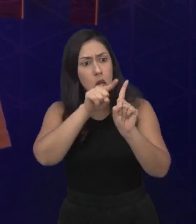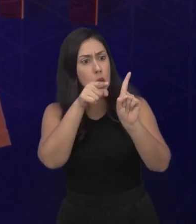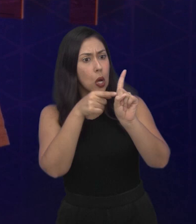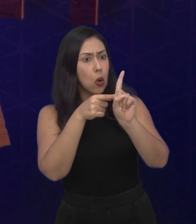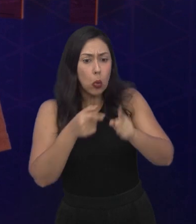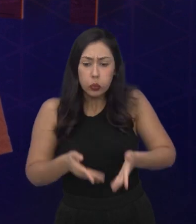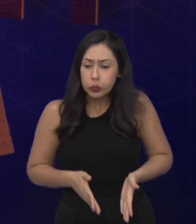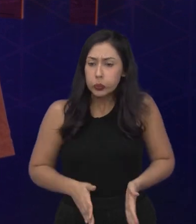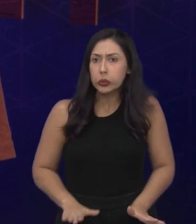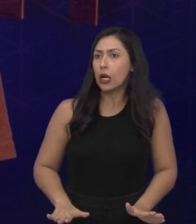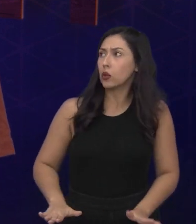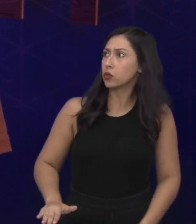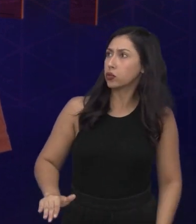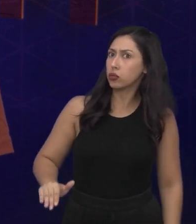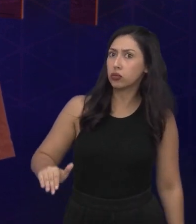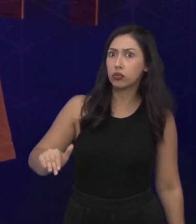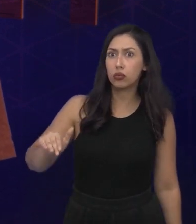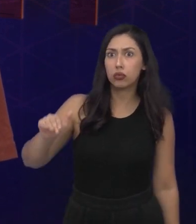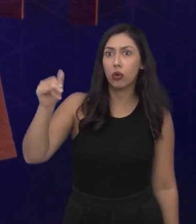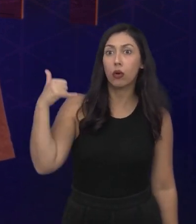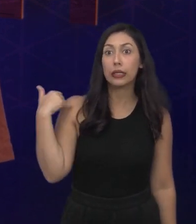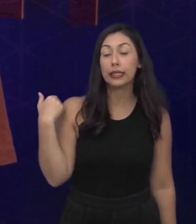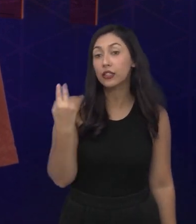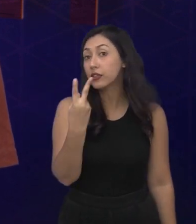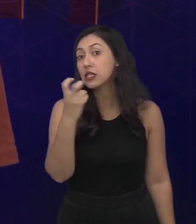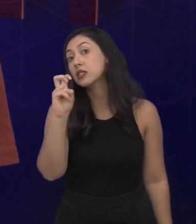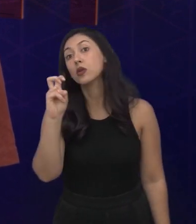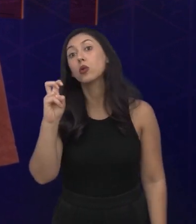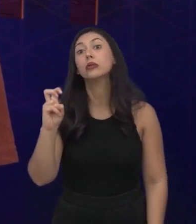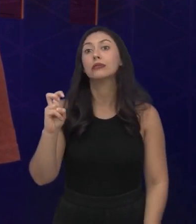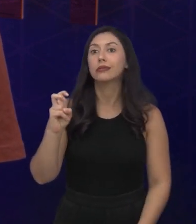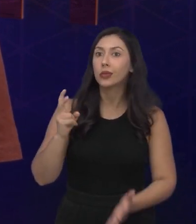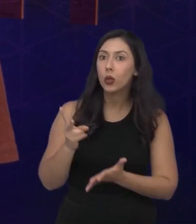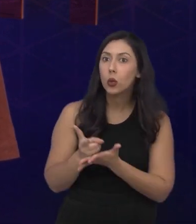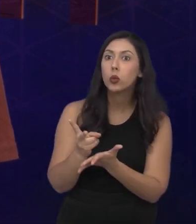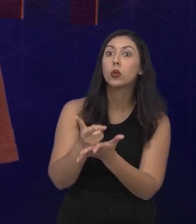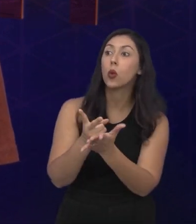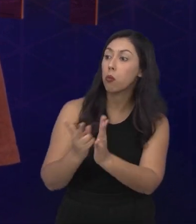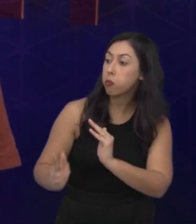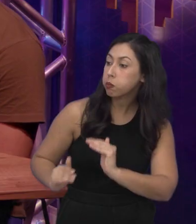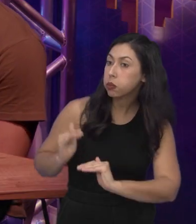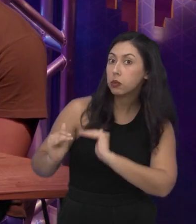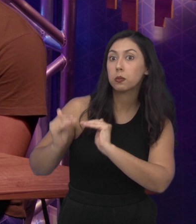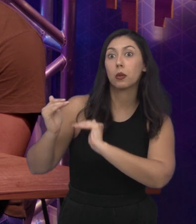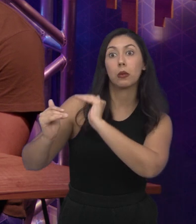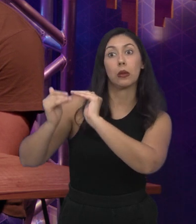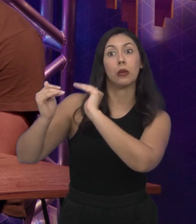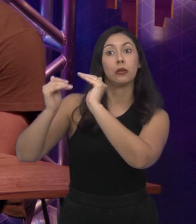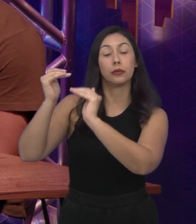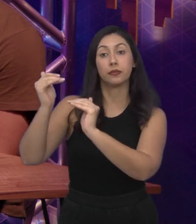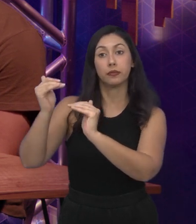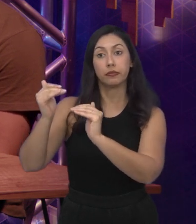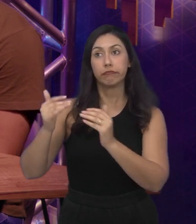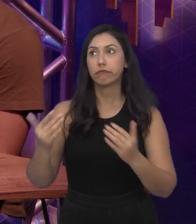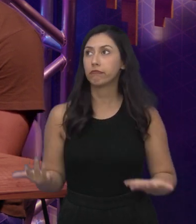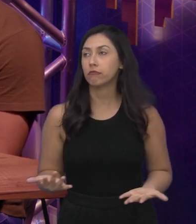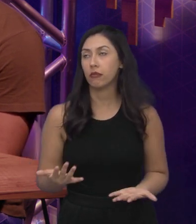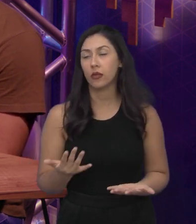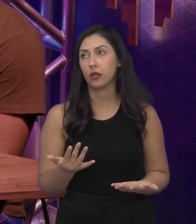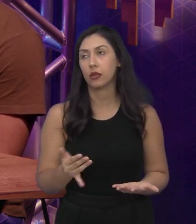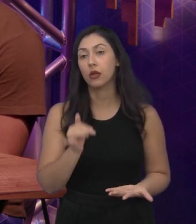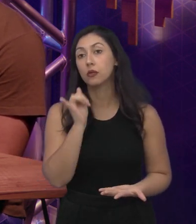nasce e até fazer 25 anos, ela tá em desenvolvimento, né? Uhum. Então, por